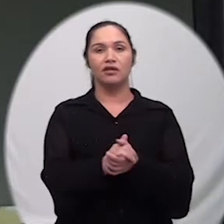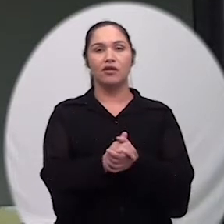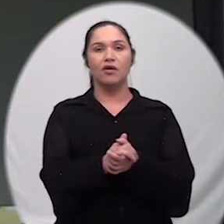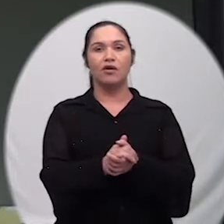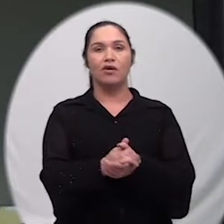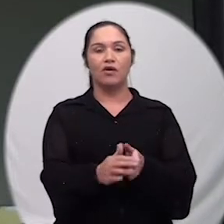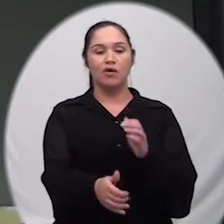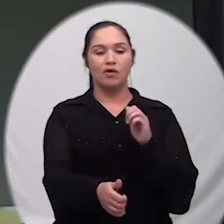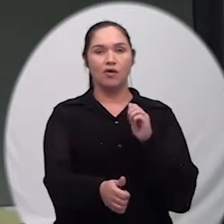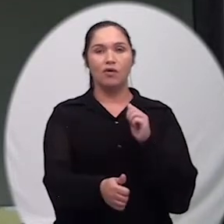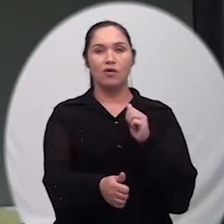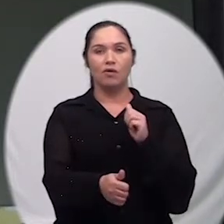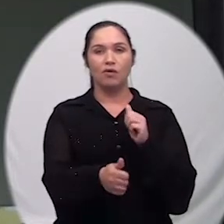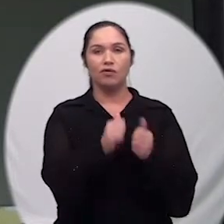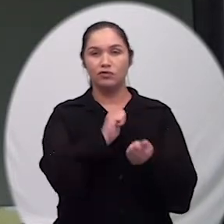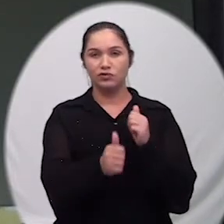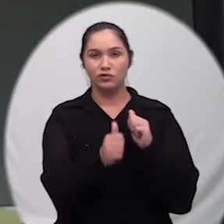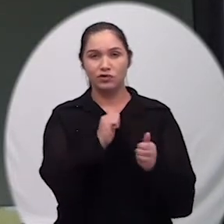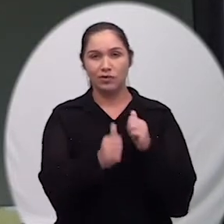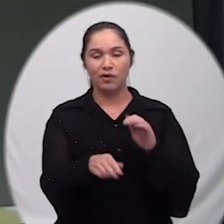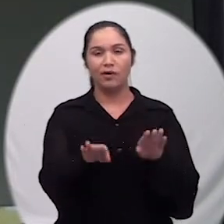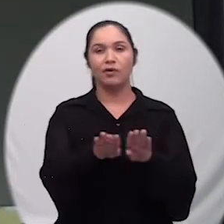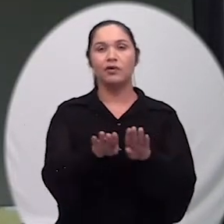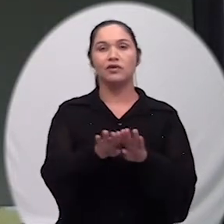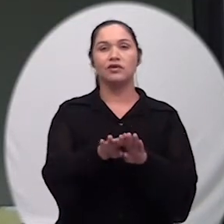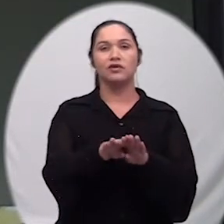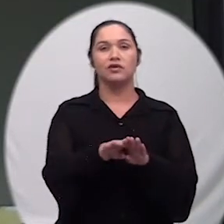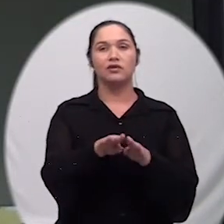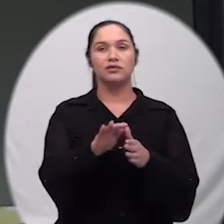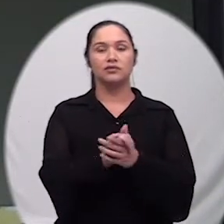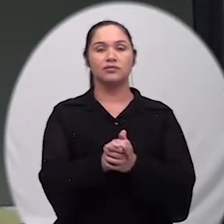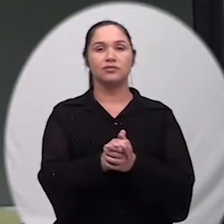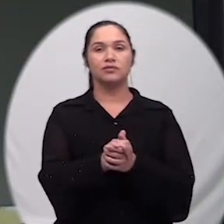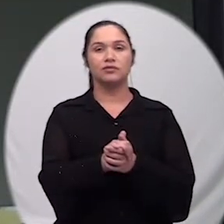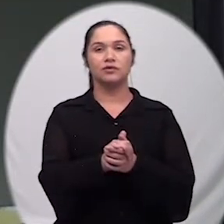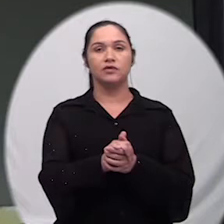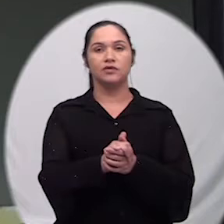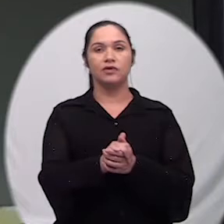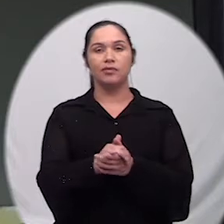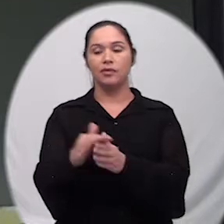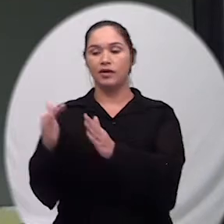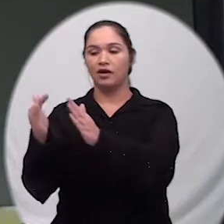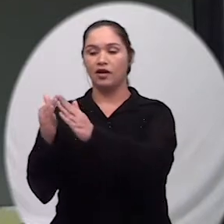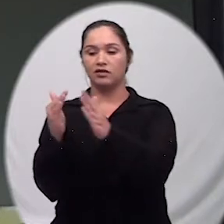vizinhos, estragando o muro, estragando